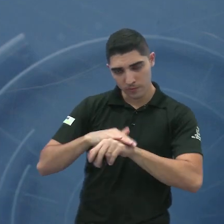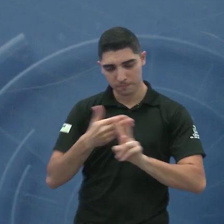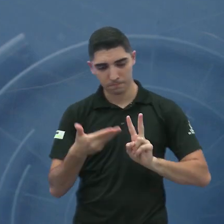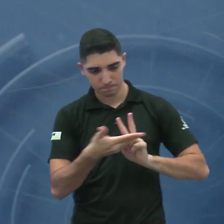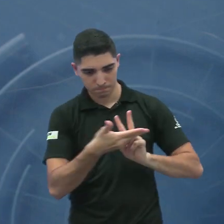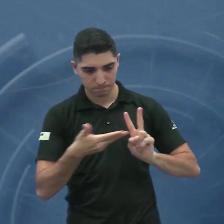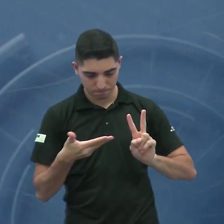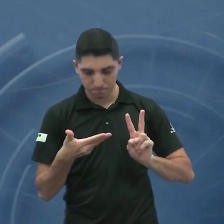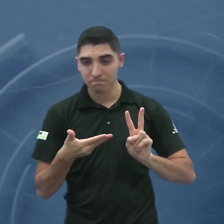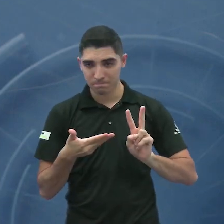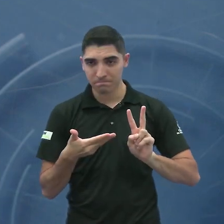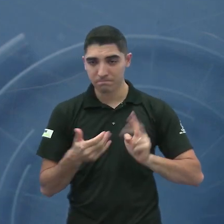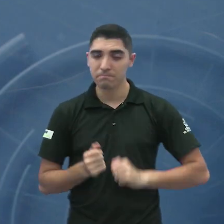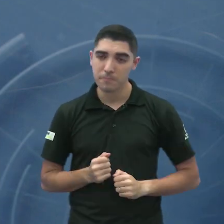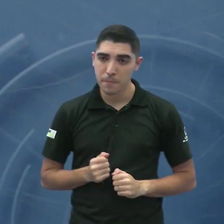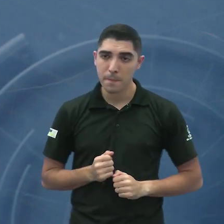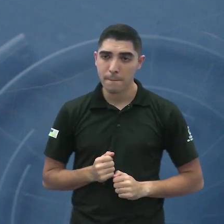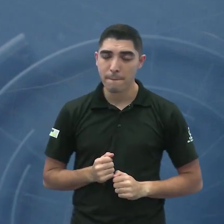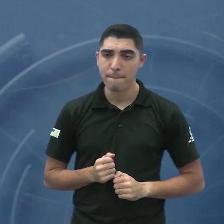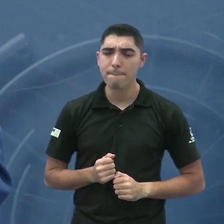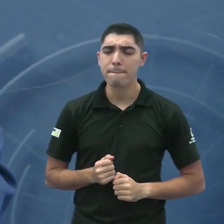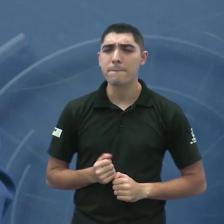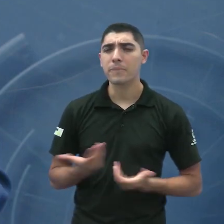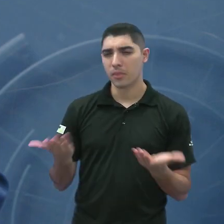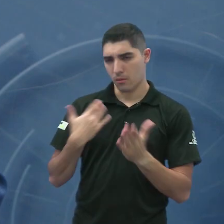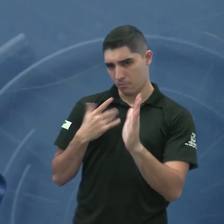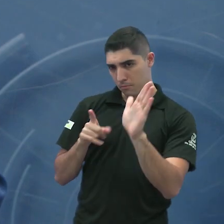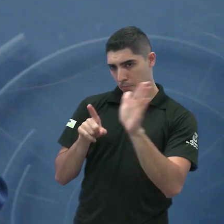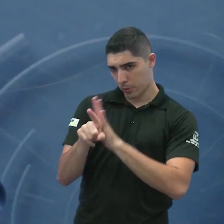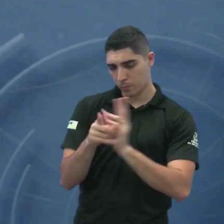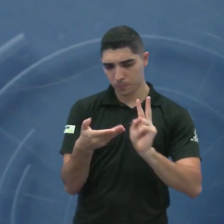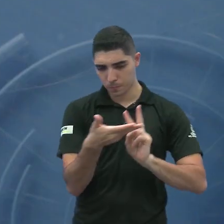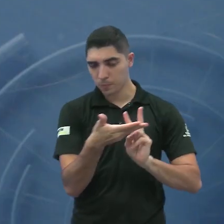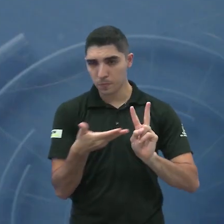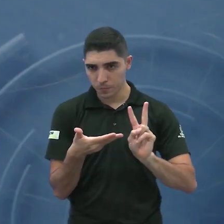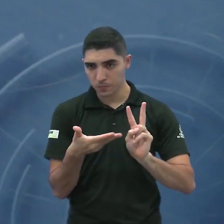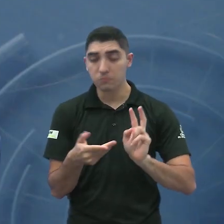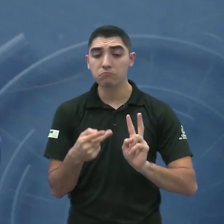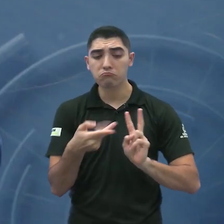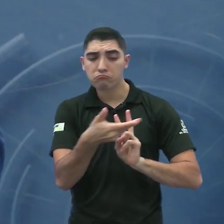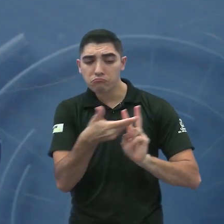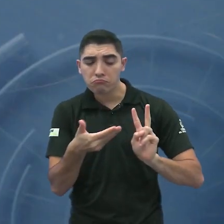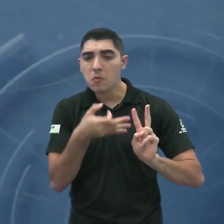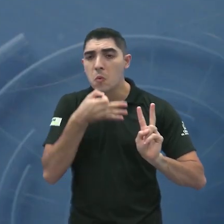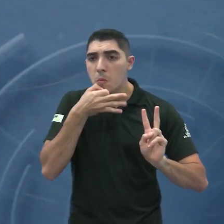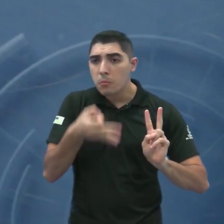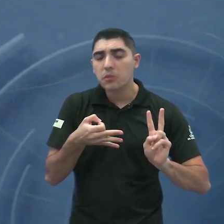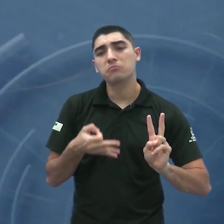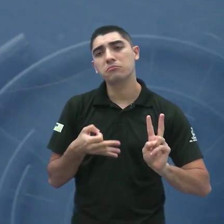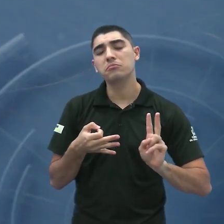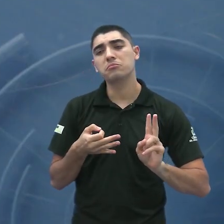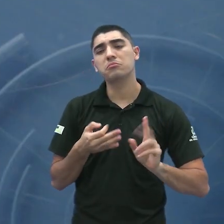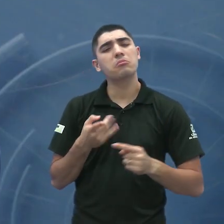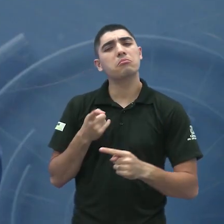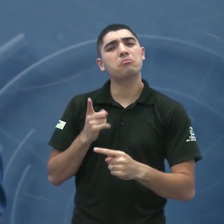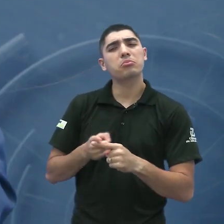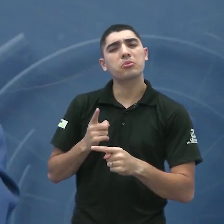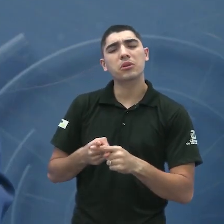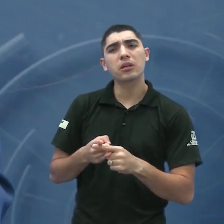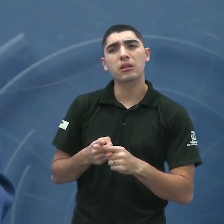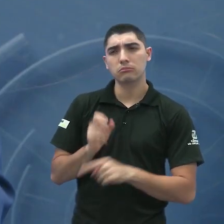entrevistados. Para vocês dois, né? Na avaliação de vocês, o que explica esse salto